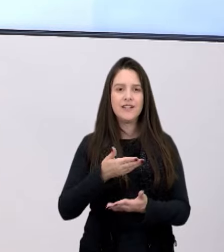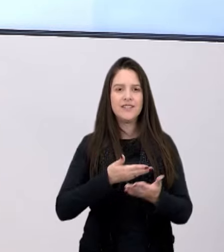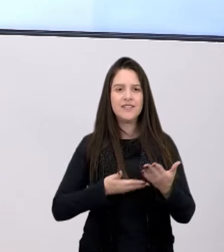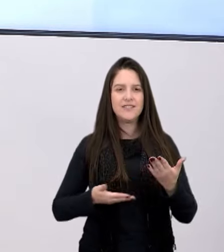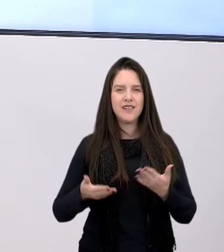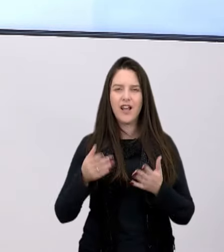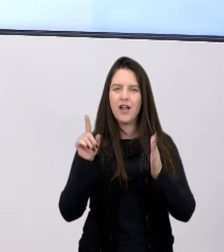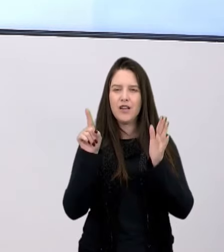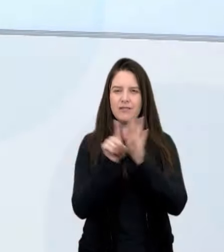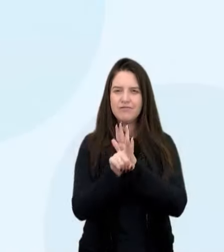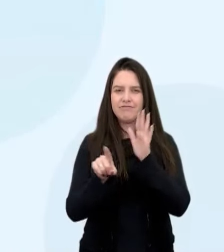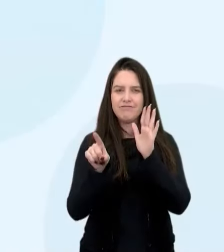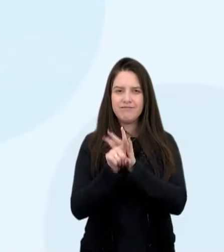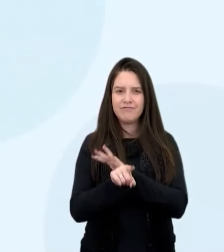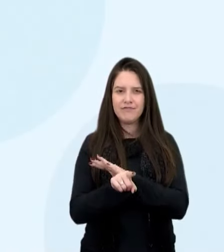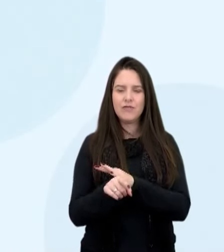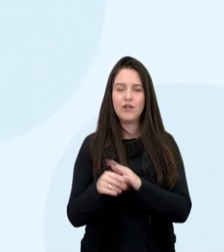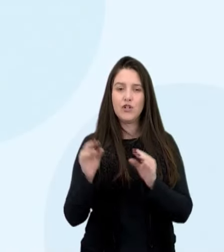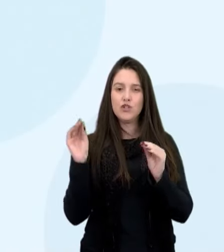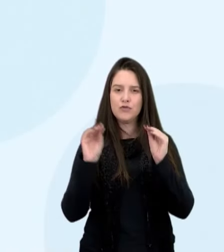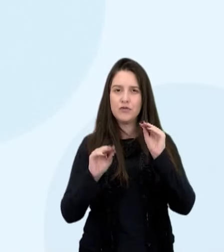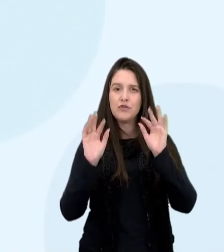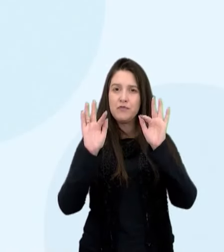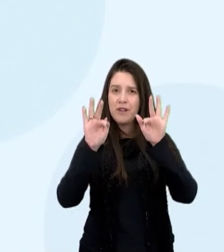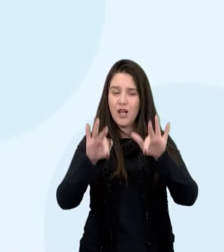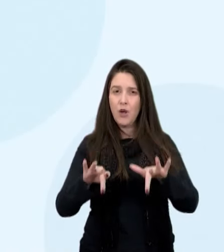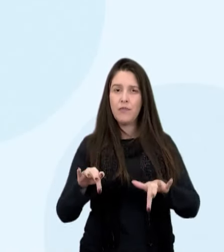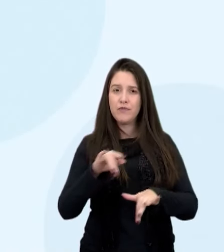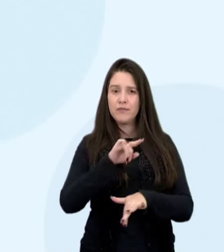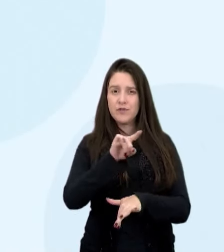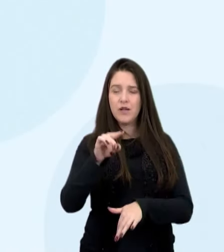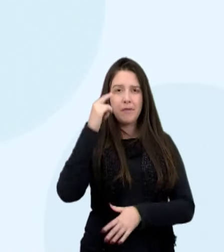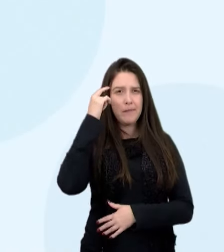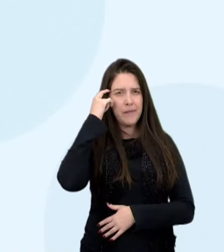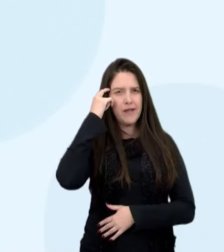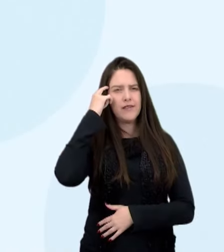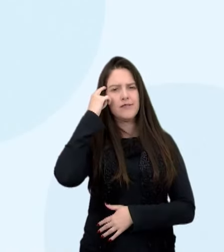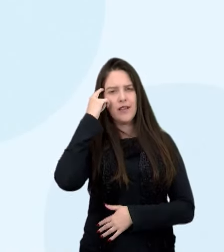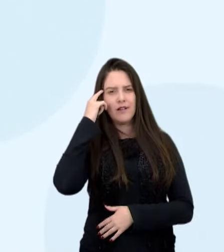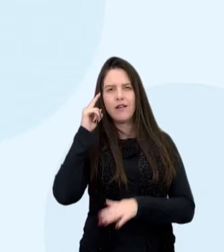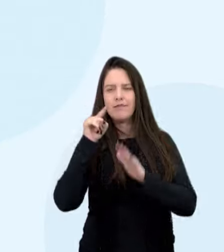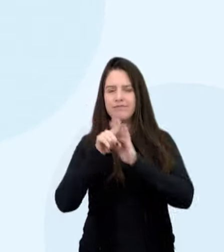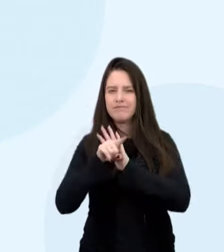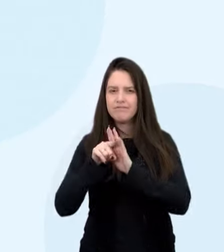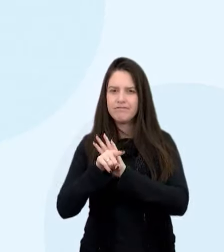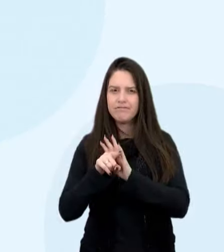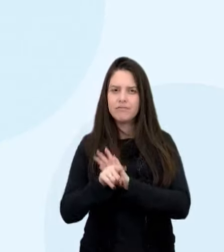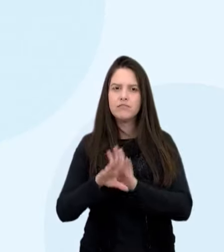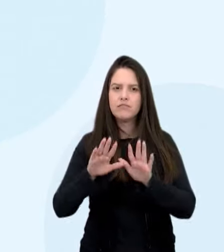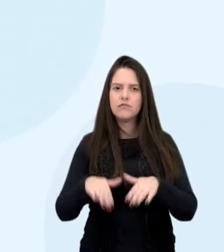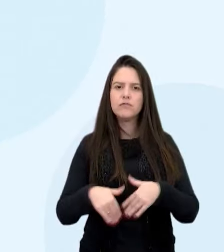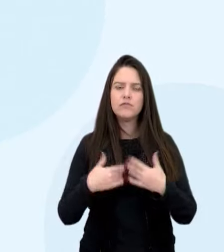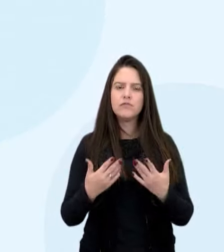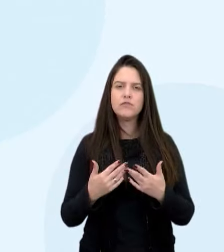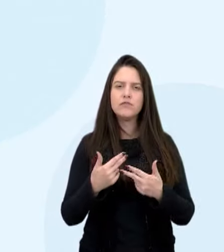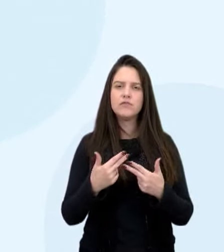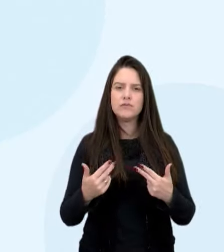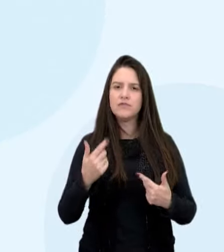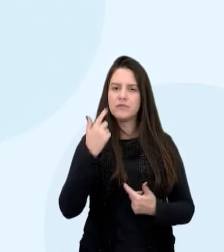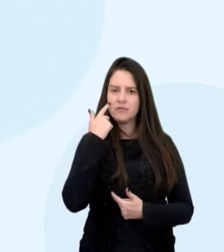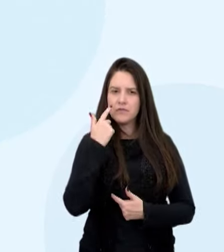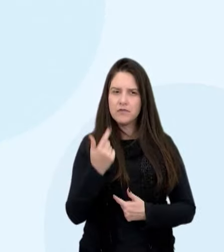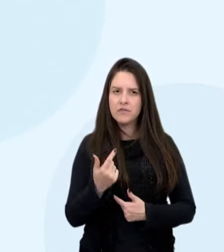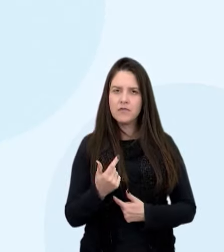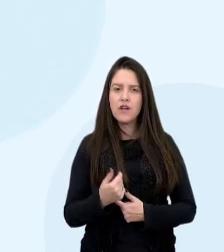as perguntinhas que a gente sempre deixa aí no final para vocês pensarem e pesquisarem. Vai lá, Eve, manda as perguntinhas para os nossos alunos.